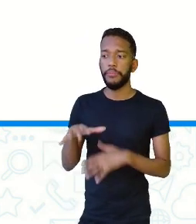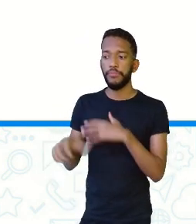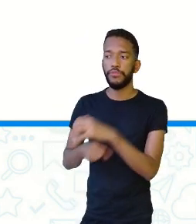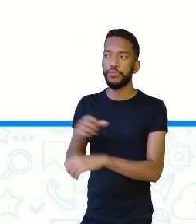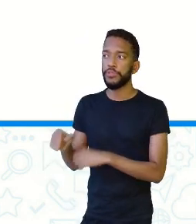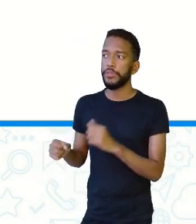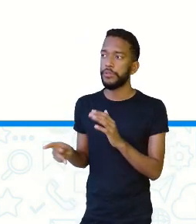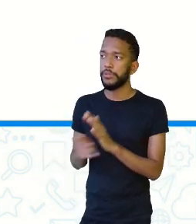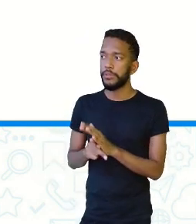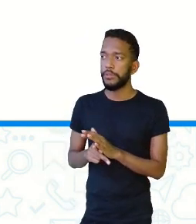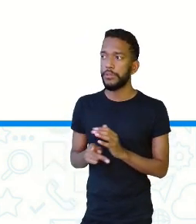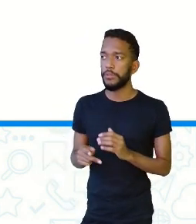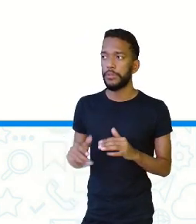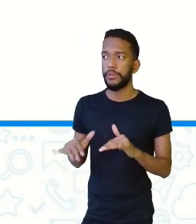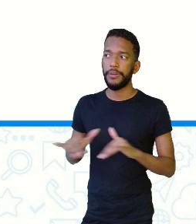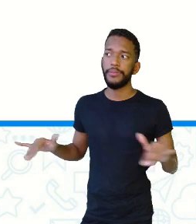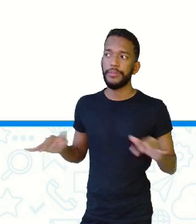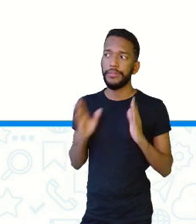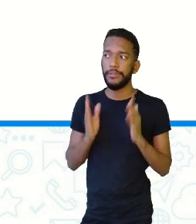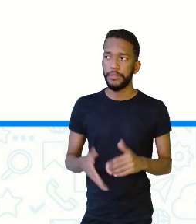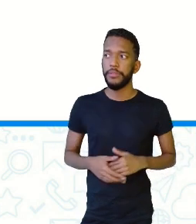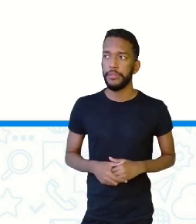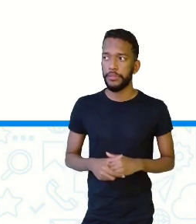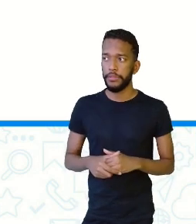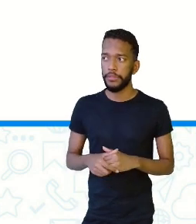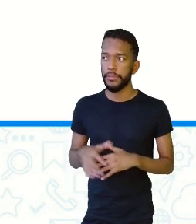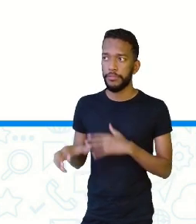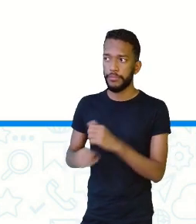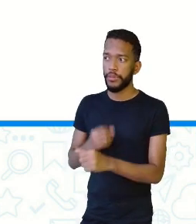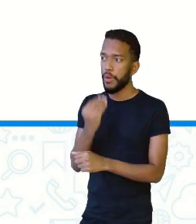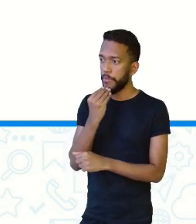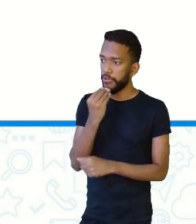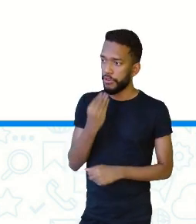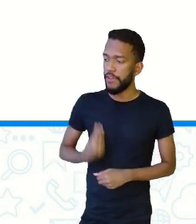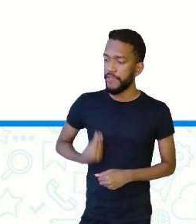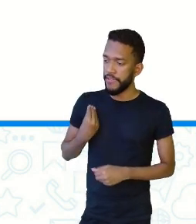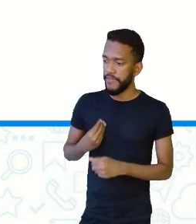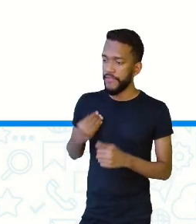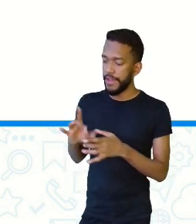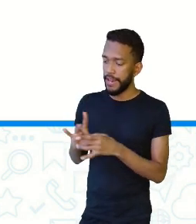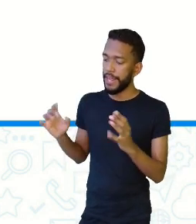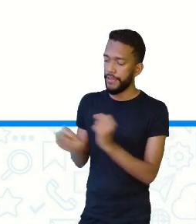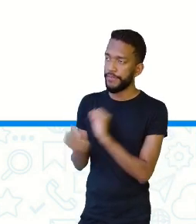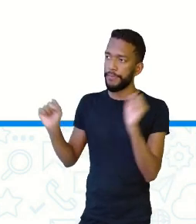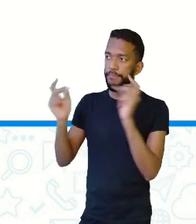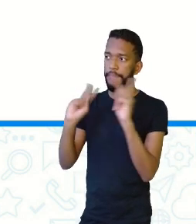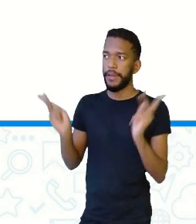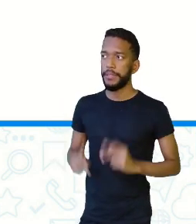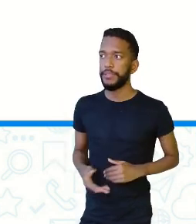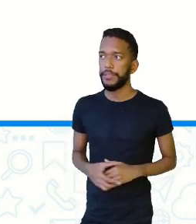buscar tranquilidade, iam buscar uma oportunidade de viver em paz.